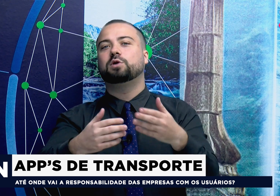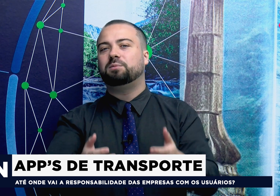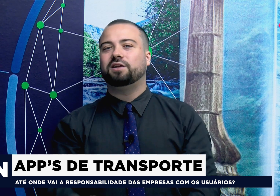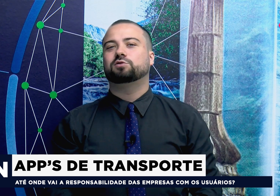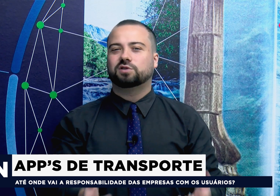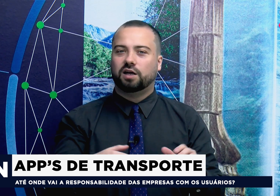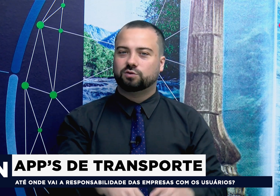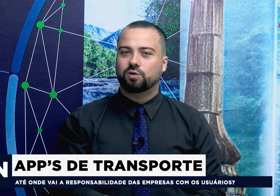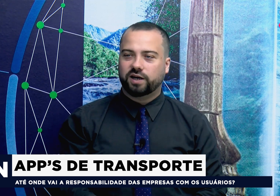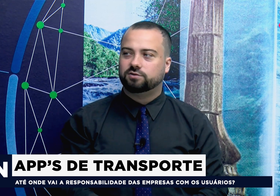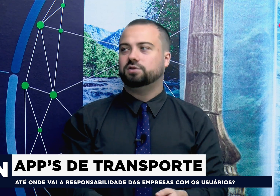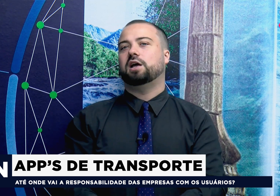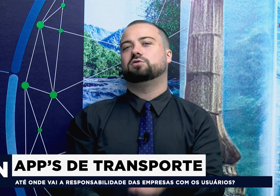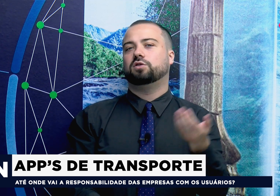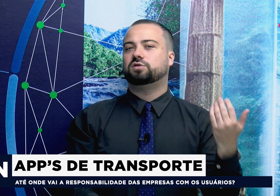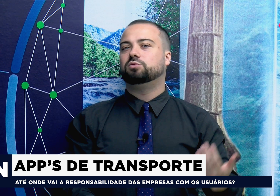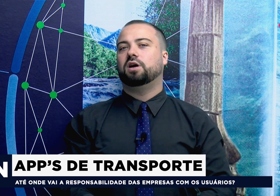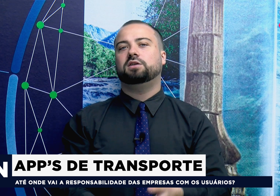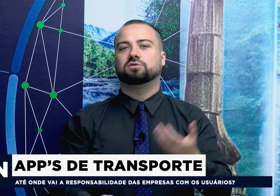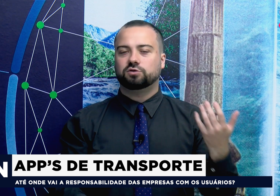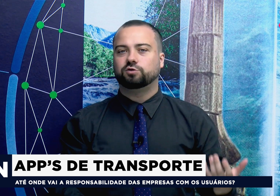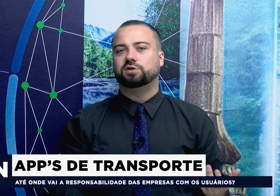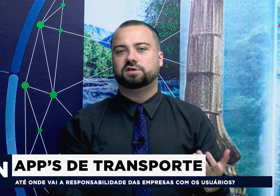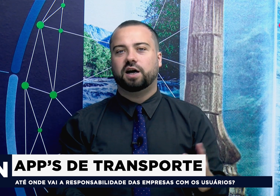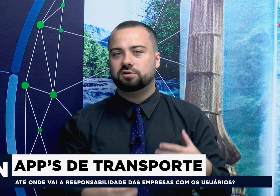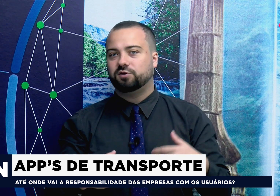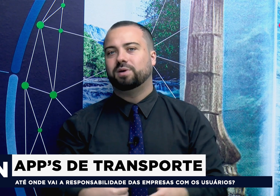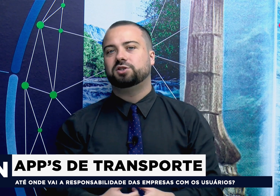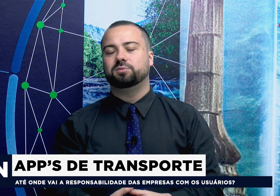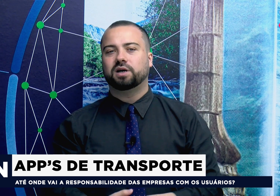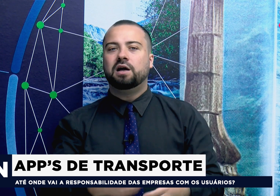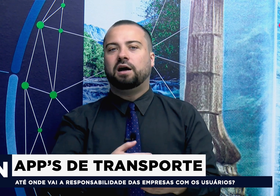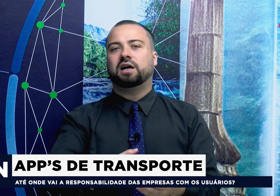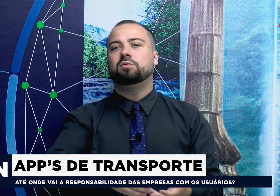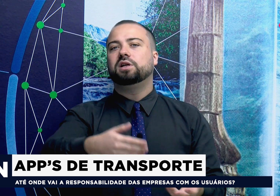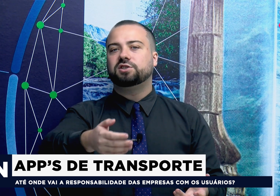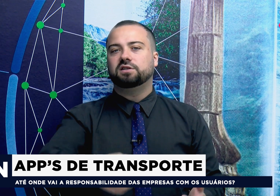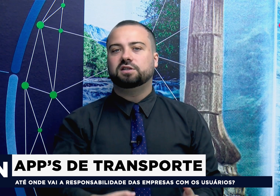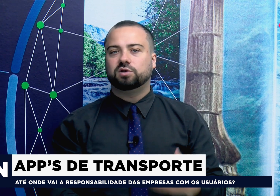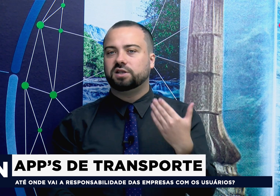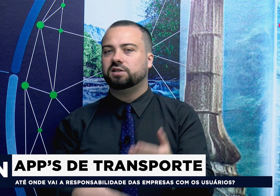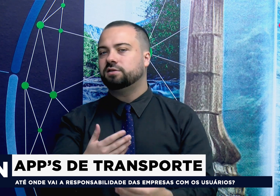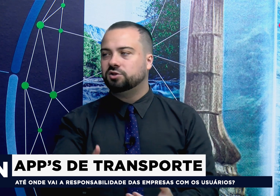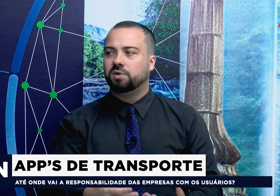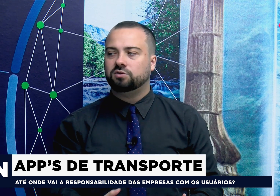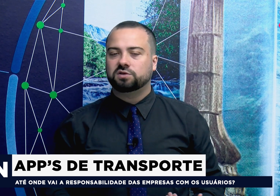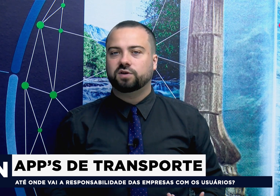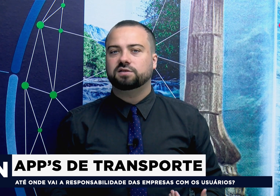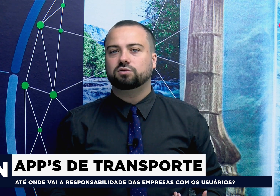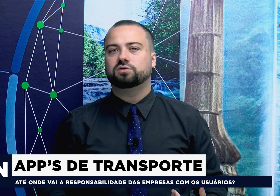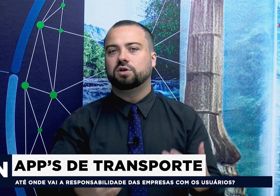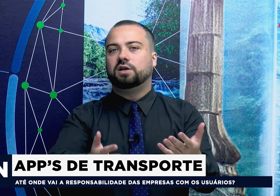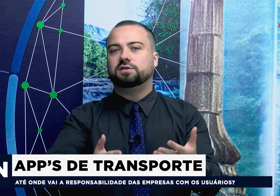os julgamentos dos casos concretos. E aí os nossos tribunais, o nosso judiciário, de forma atípica, acabam legislando, criando entendimentos